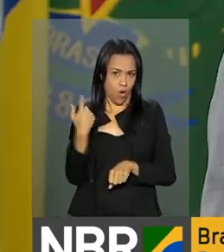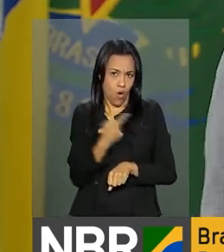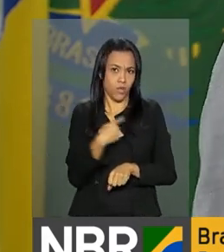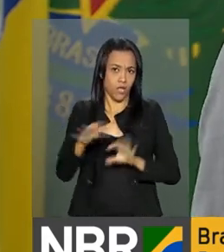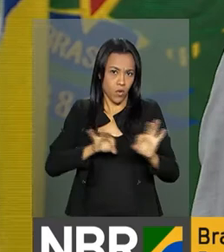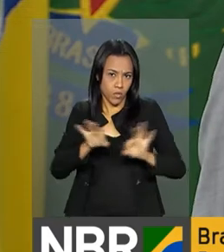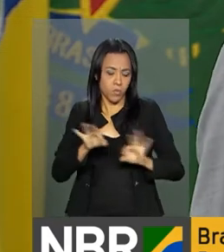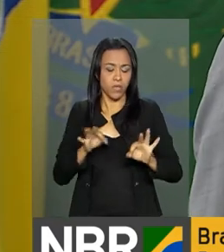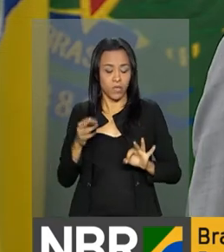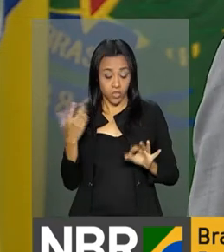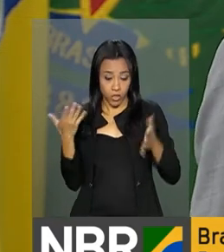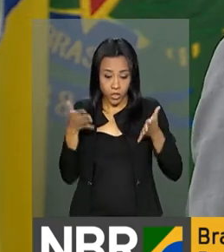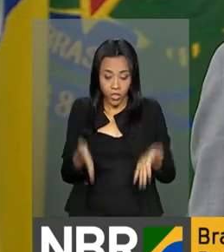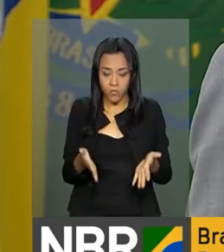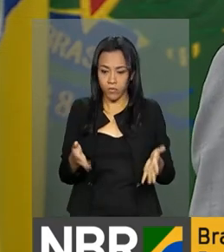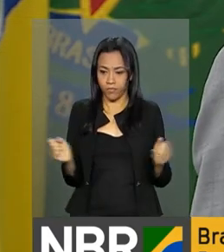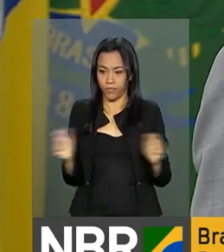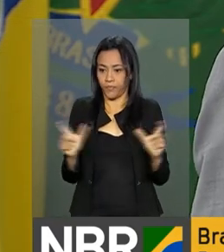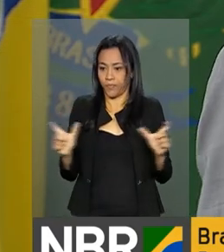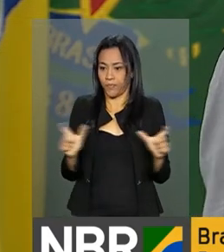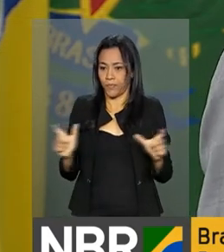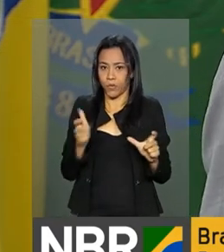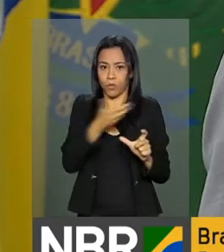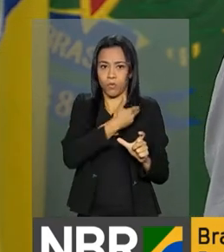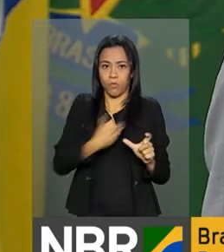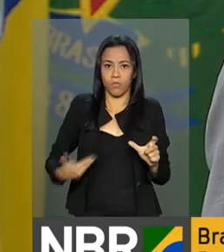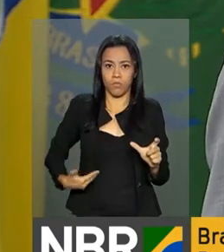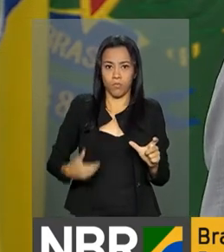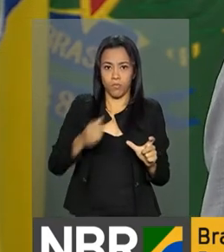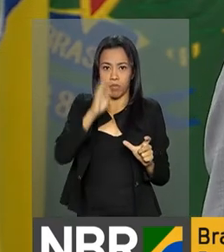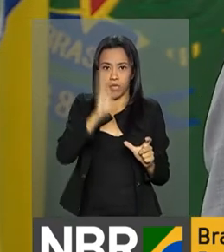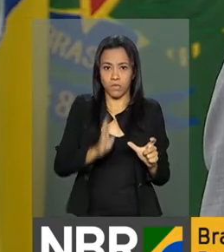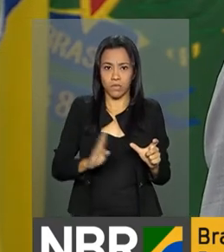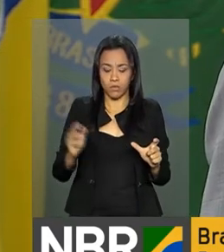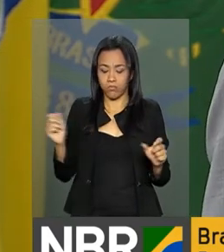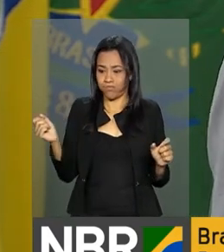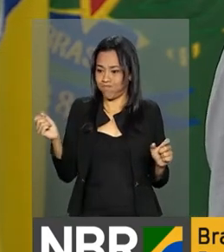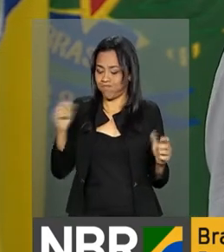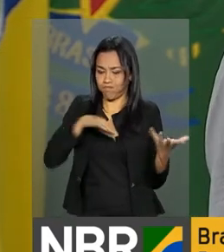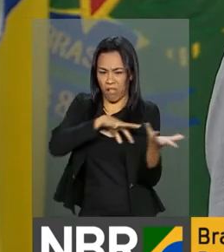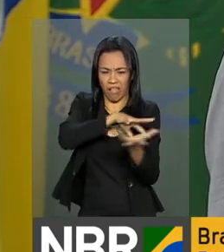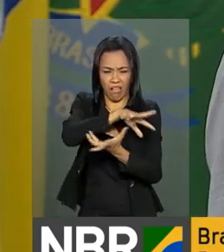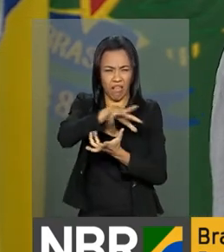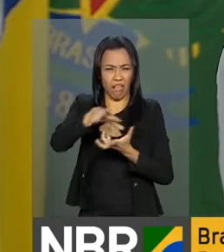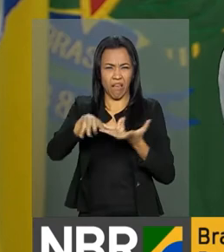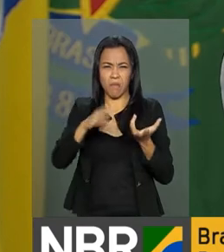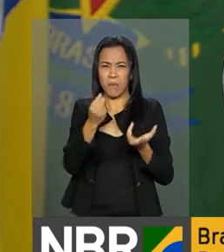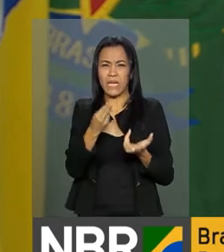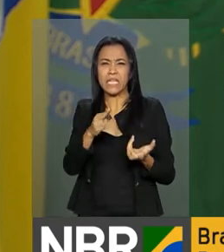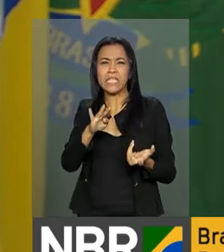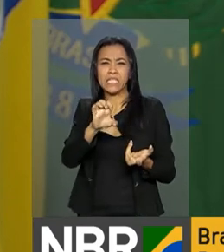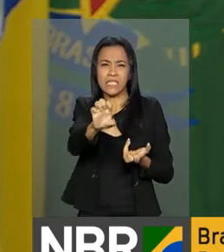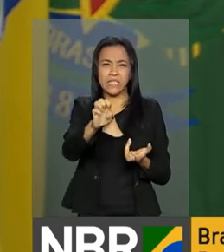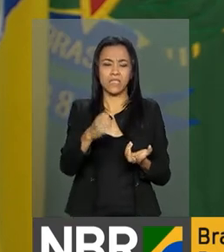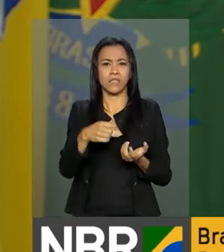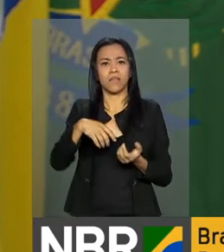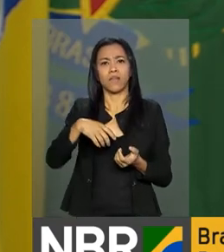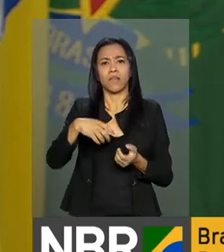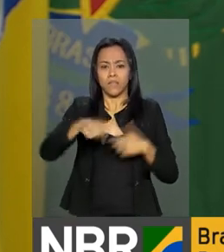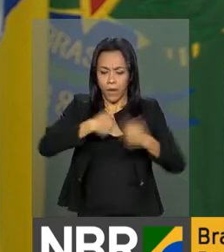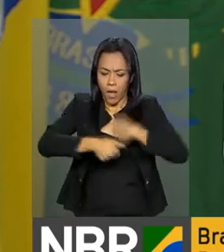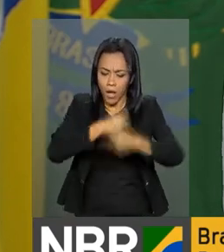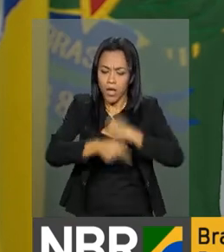nós pegamos o país numa recessão muito significativa muito expressiva trabalhamos levamos 4 566